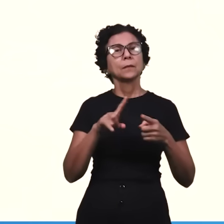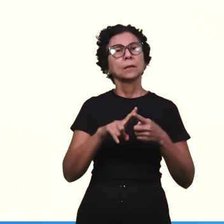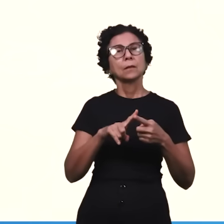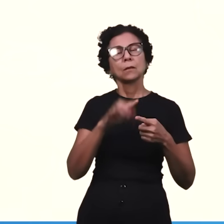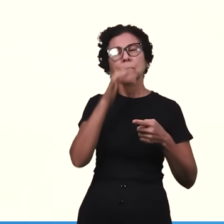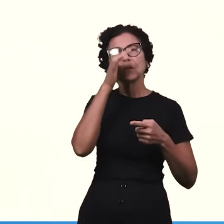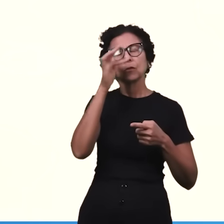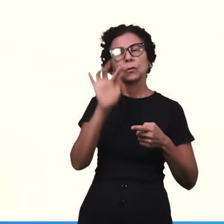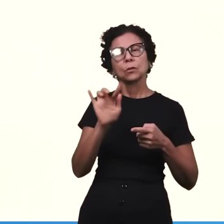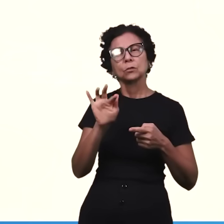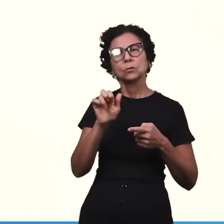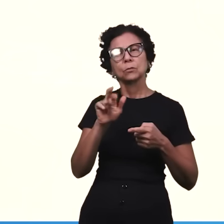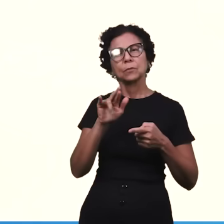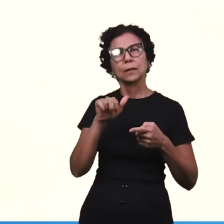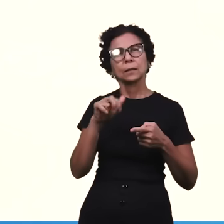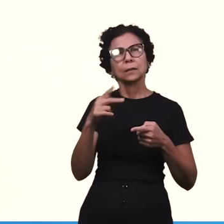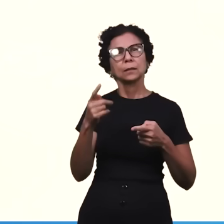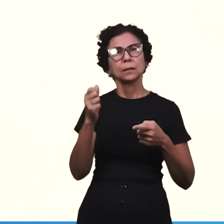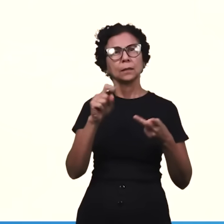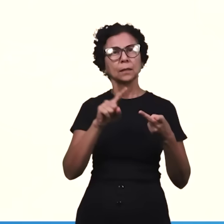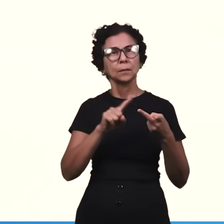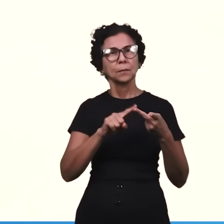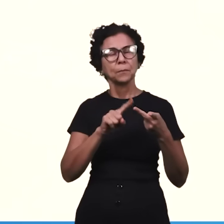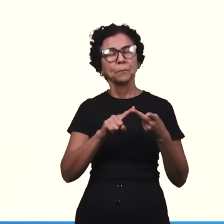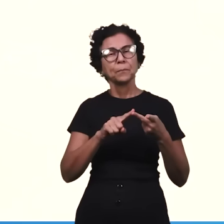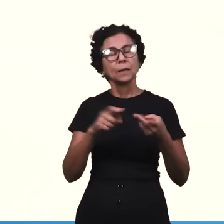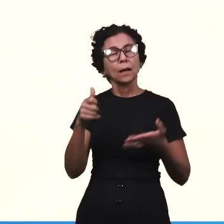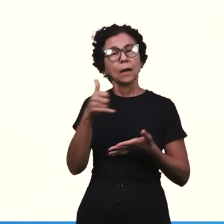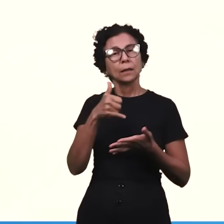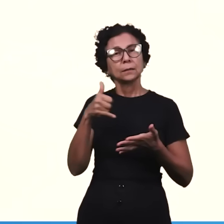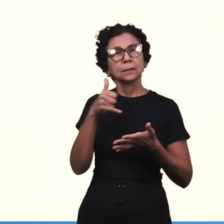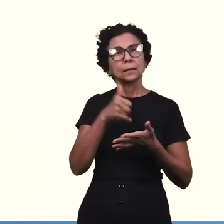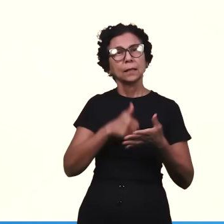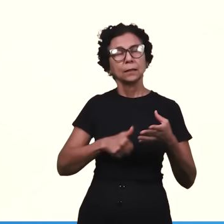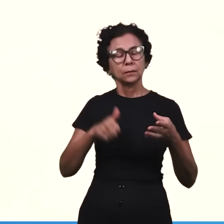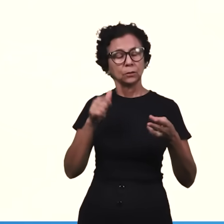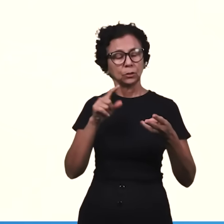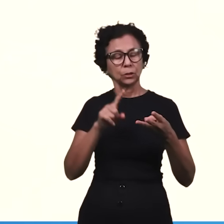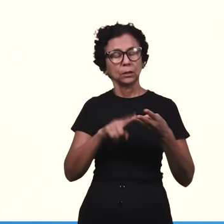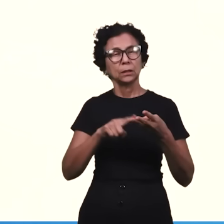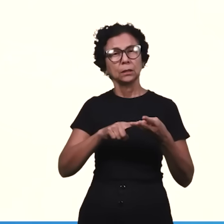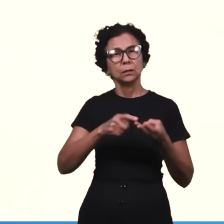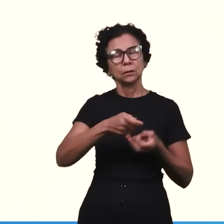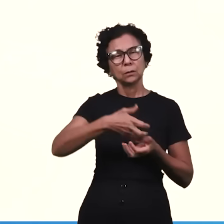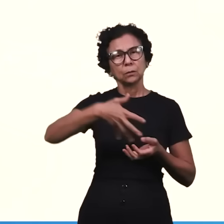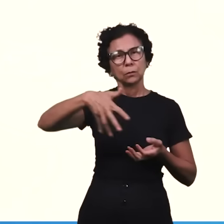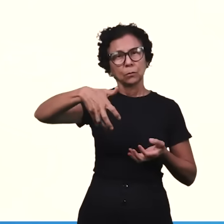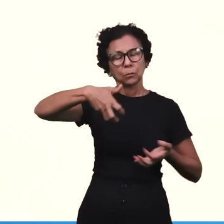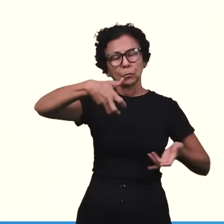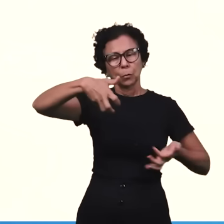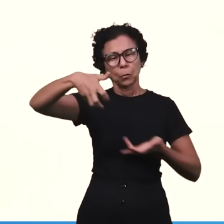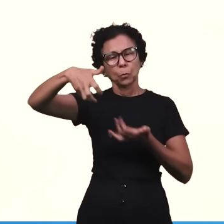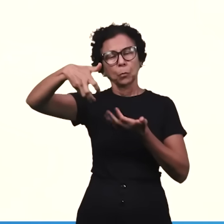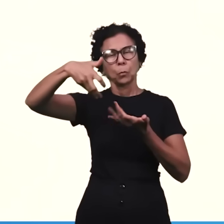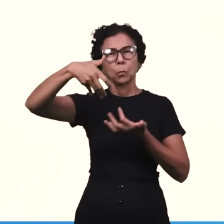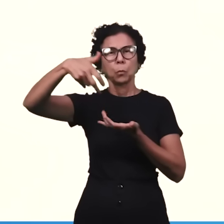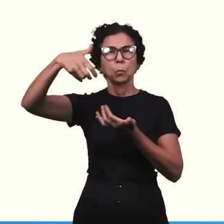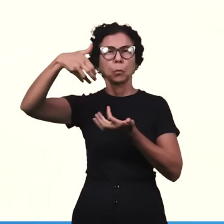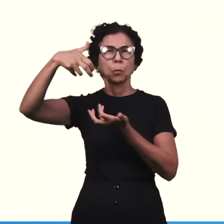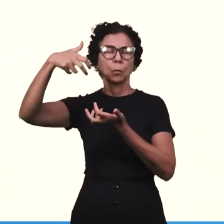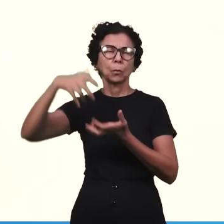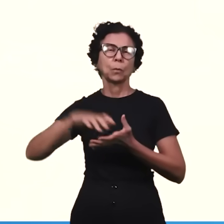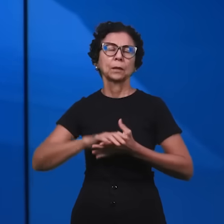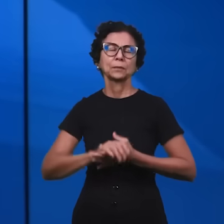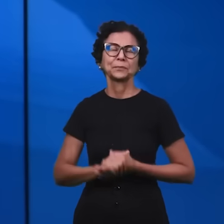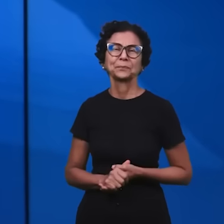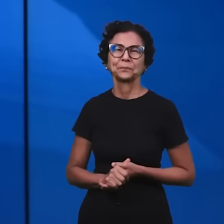o primeiro, a letra A, é a flor de farinha. Depois, a letra B, o azeite. E depois, a letra C, o incenso. E nós vamos